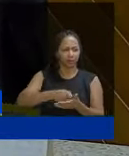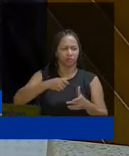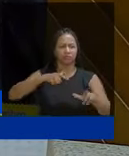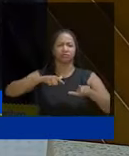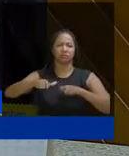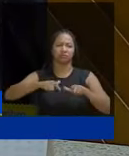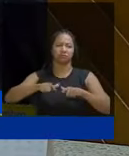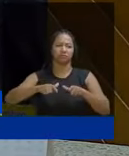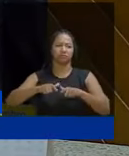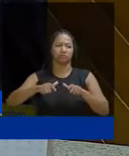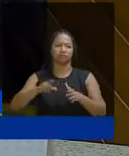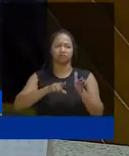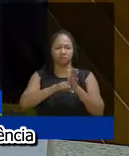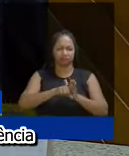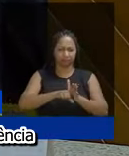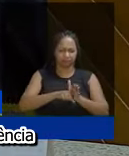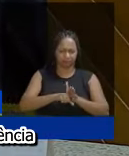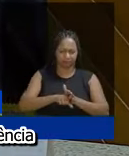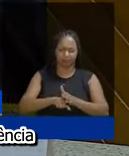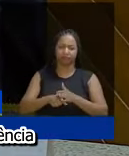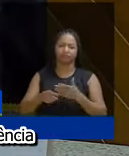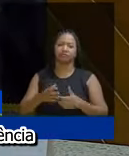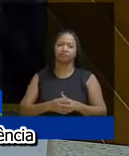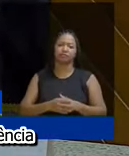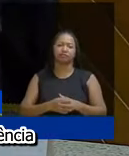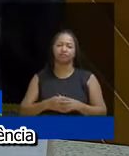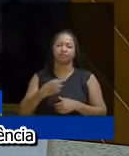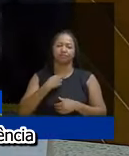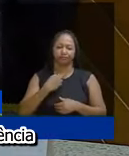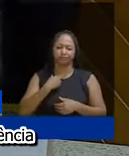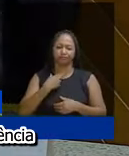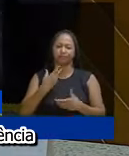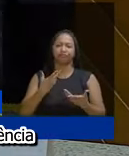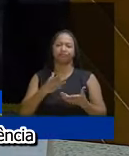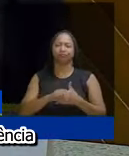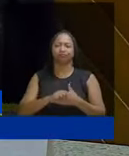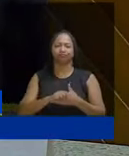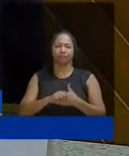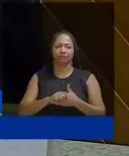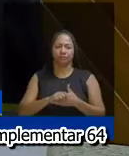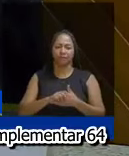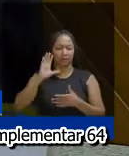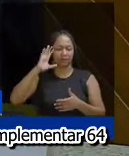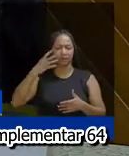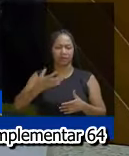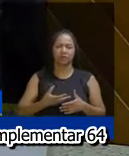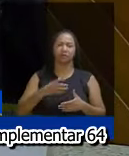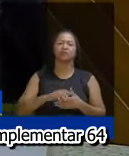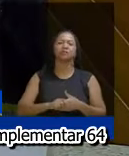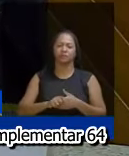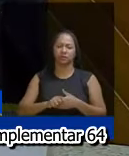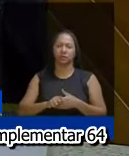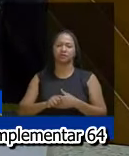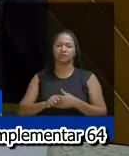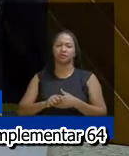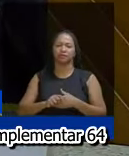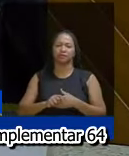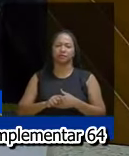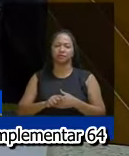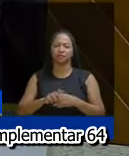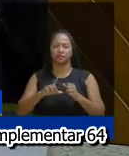serviços, falhas verificadas na espécie, são insanáveis e aptas a atrair a incidência da inelegibilidade descrita no artigo